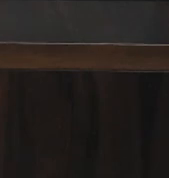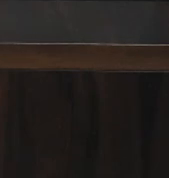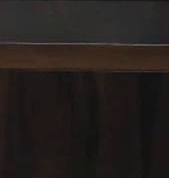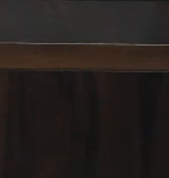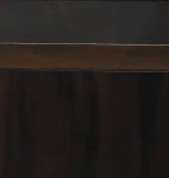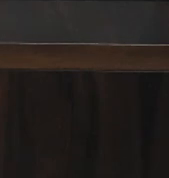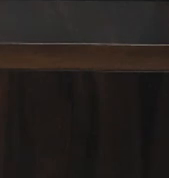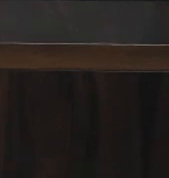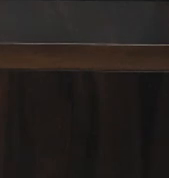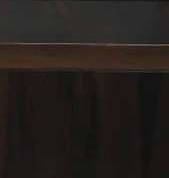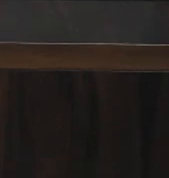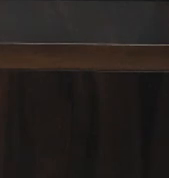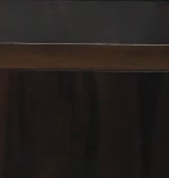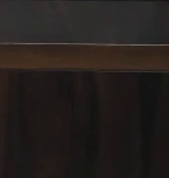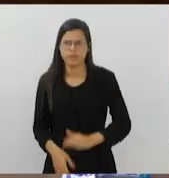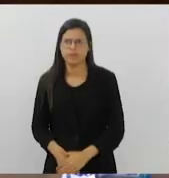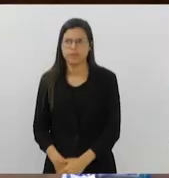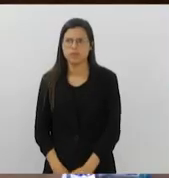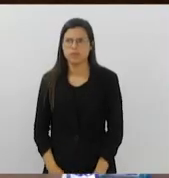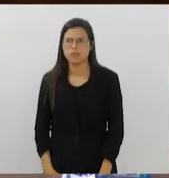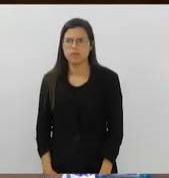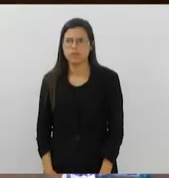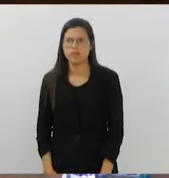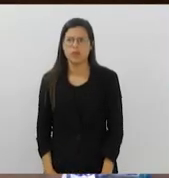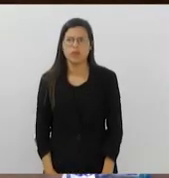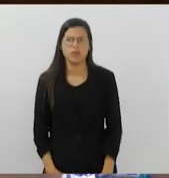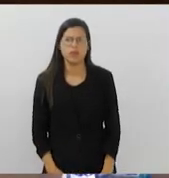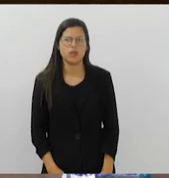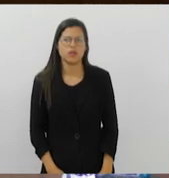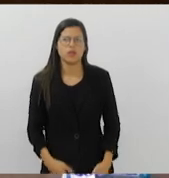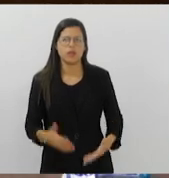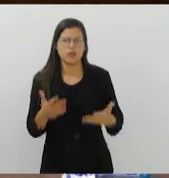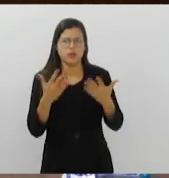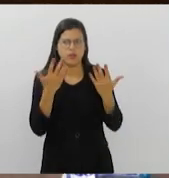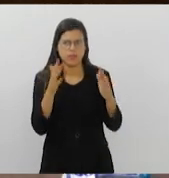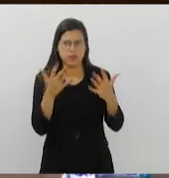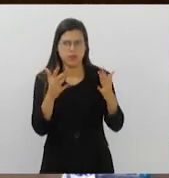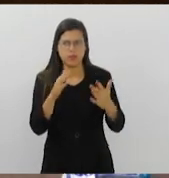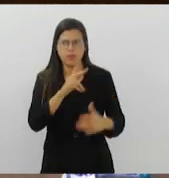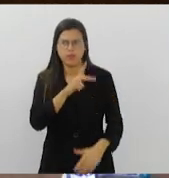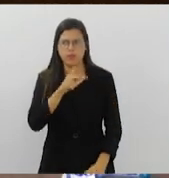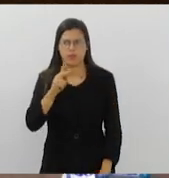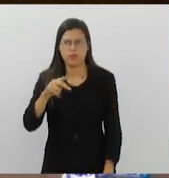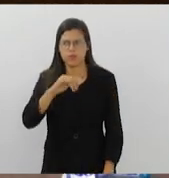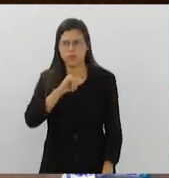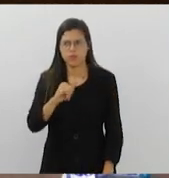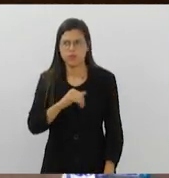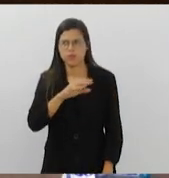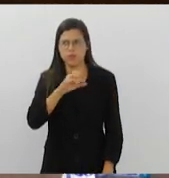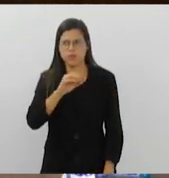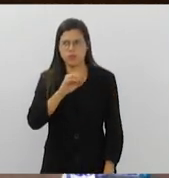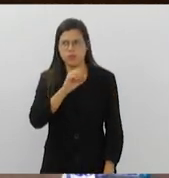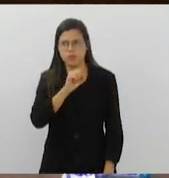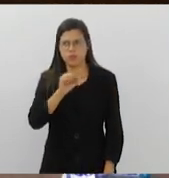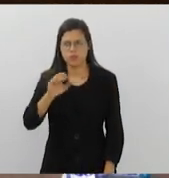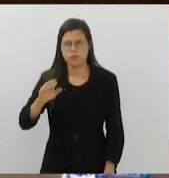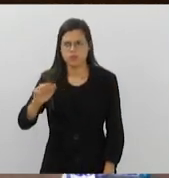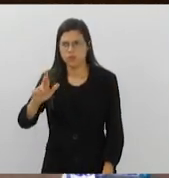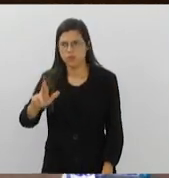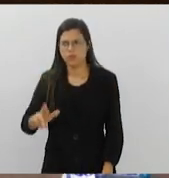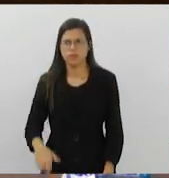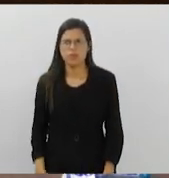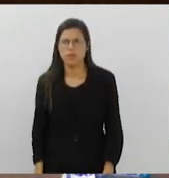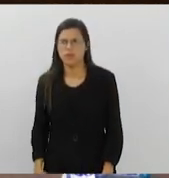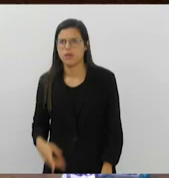a matéria. Pois não. Eu queria, antes de mais nada, parabenizar o professor Josemar e dizer que